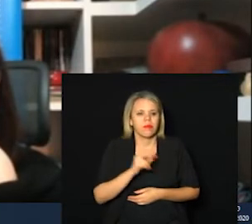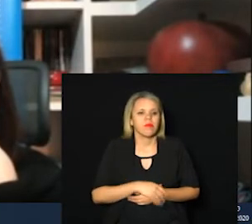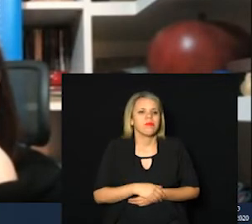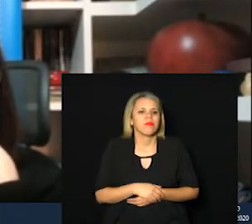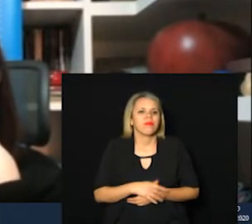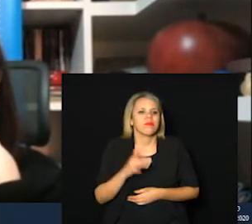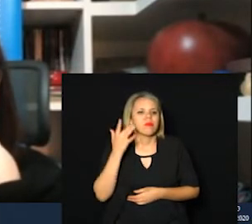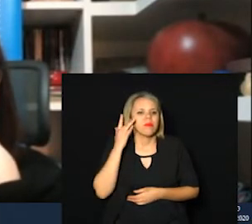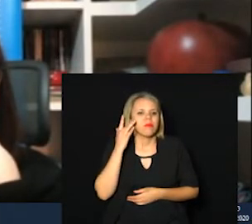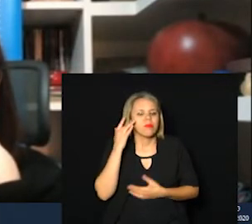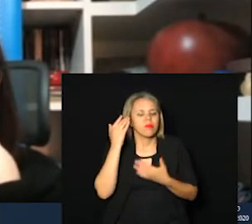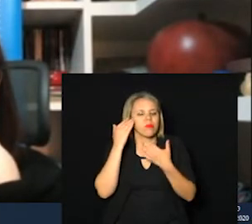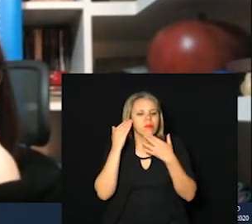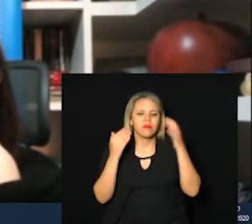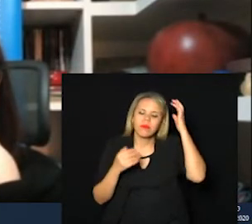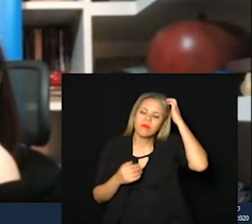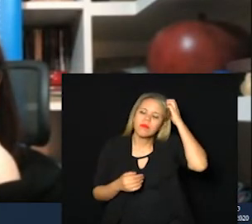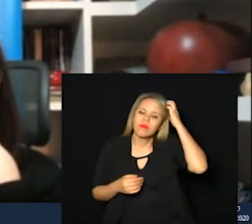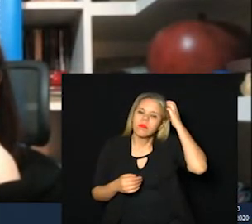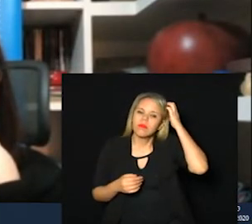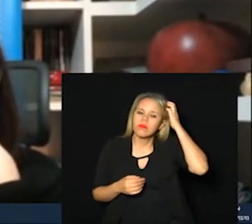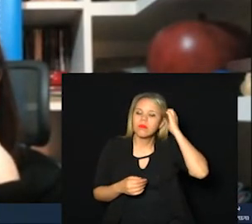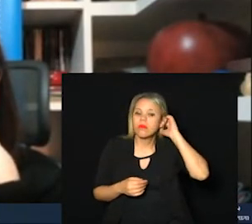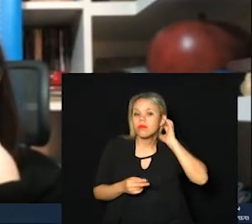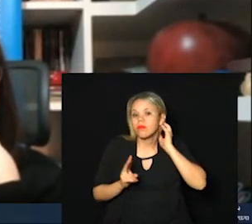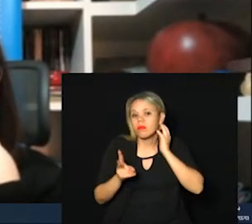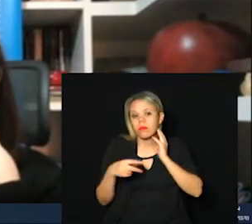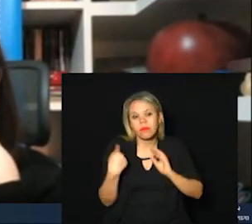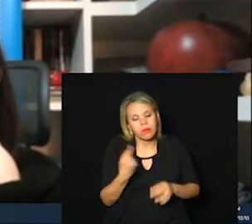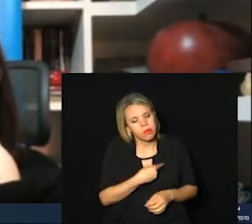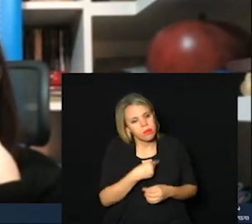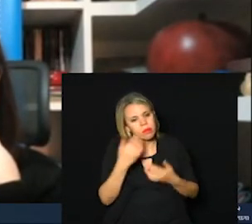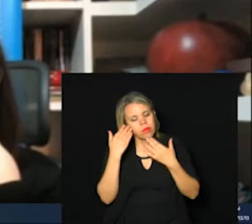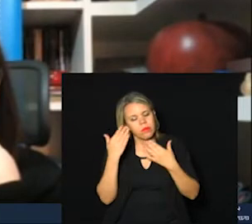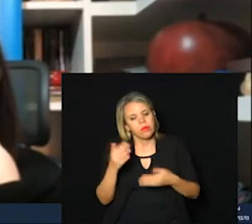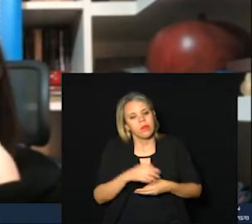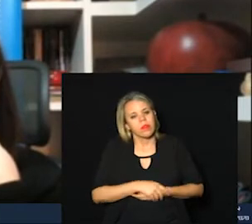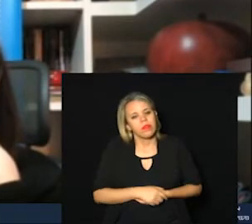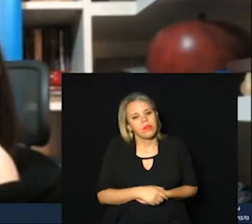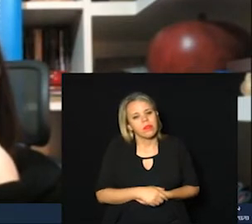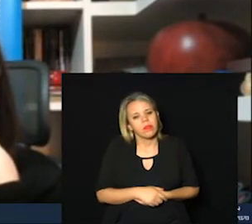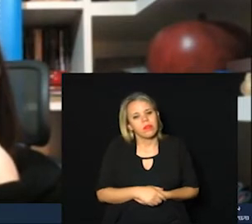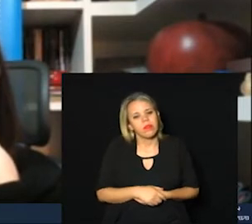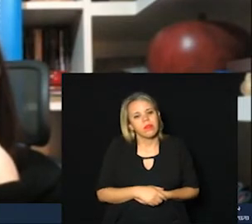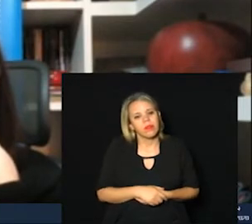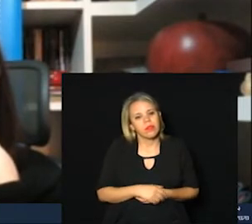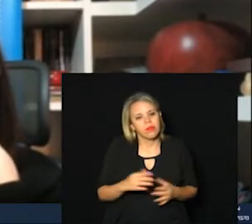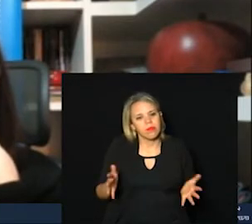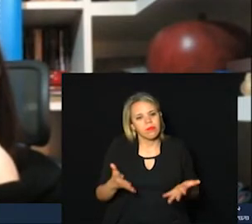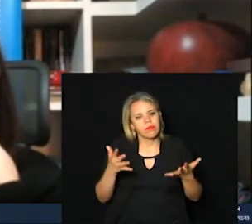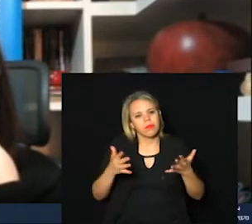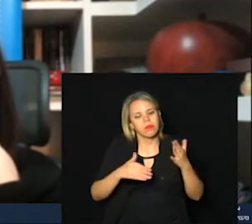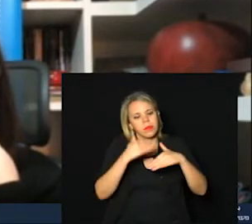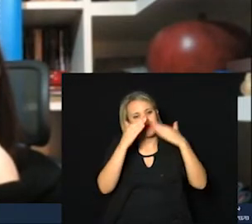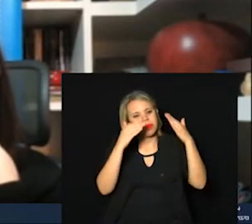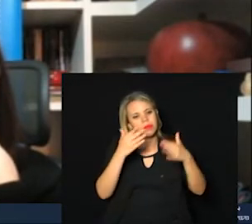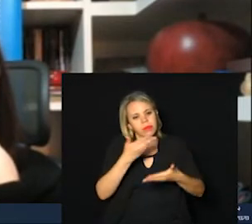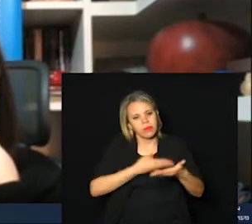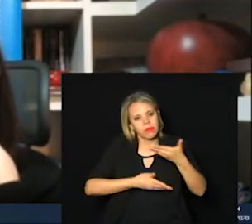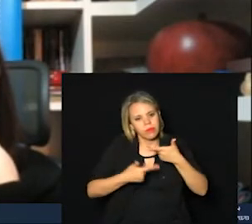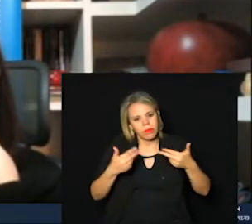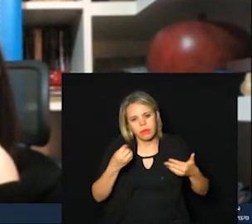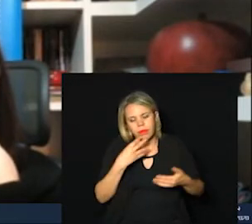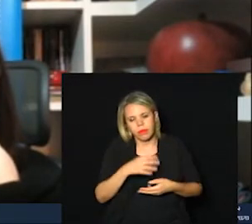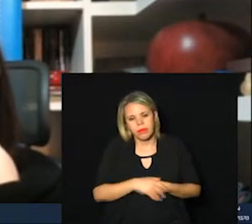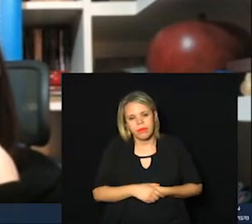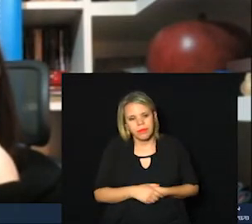que a gratidão ela nos enriquece. Cada vez que a gente agradece, a gente se enriquece, né? A gente troca coisas muito boas.